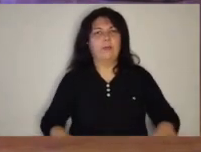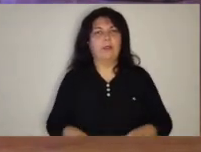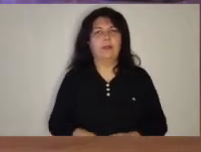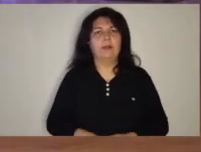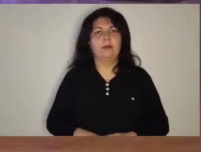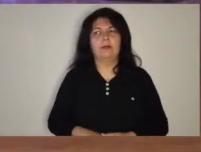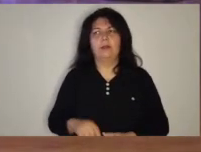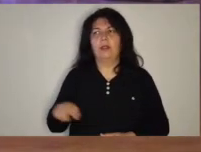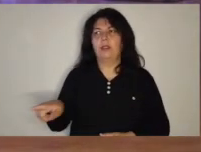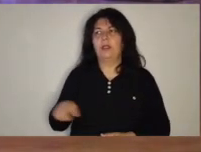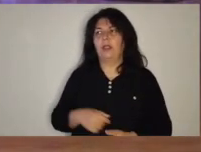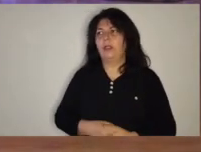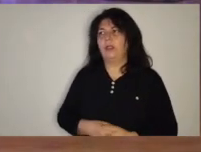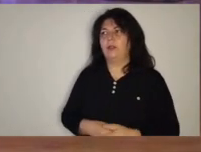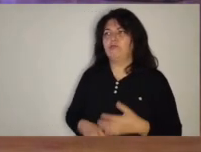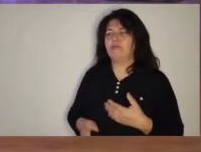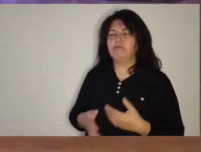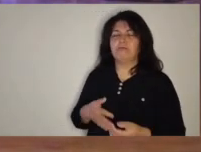Chico,